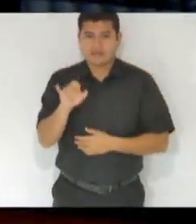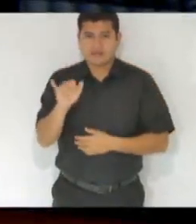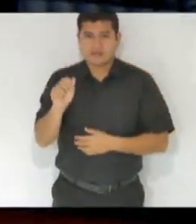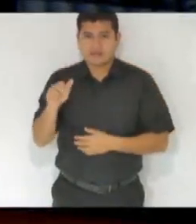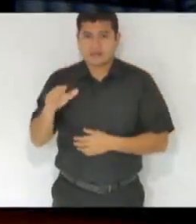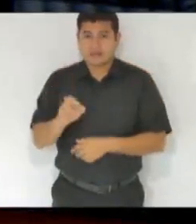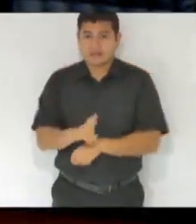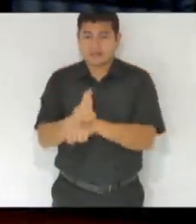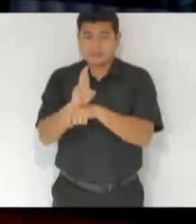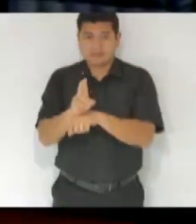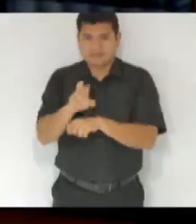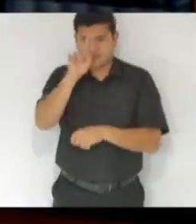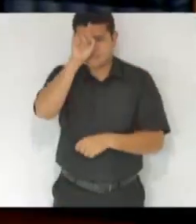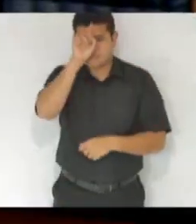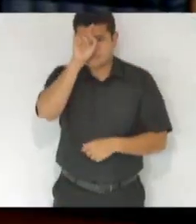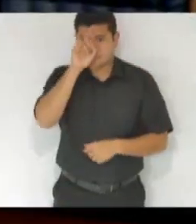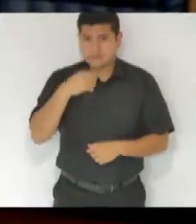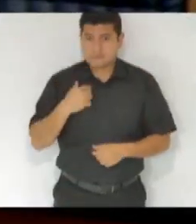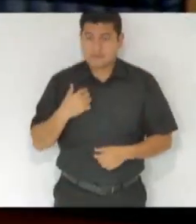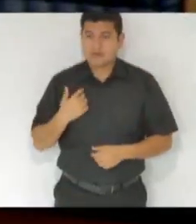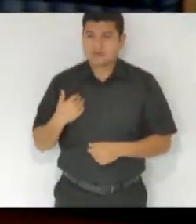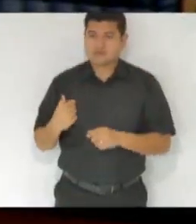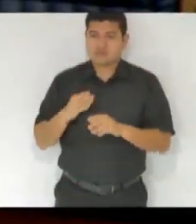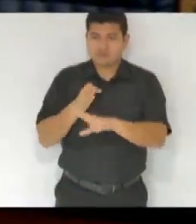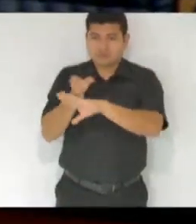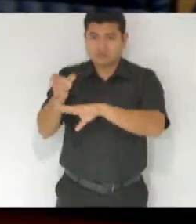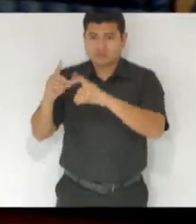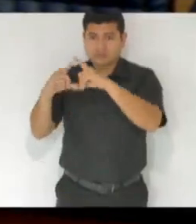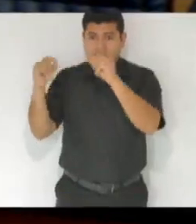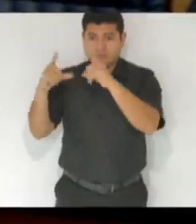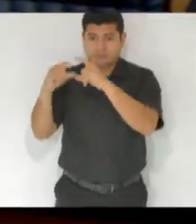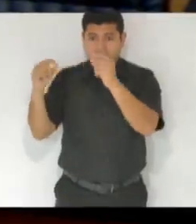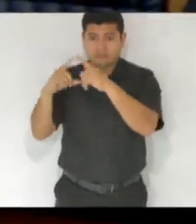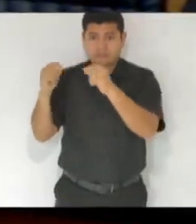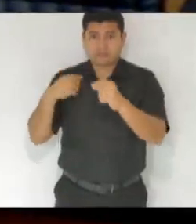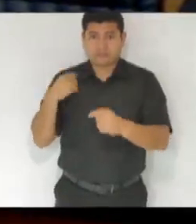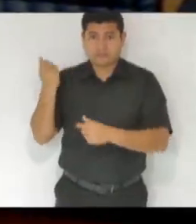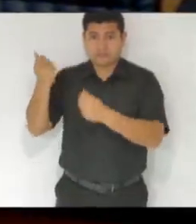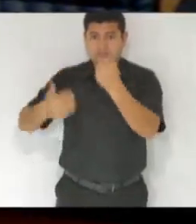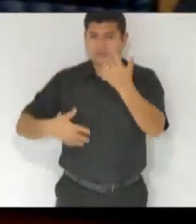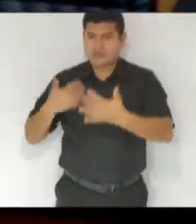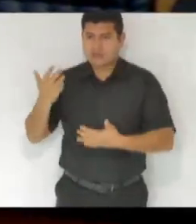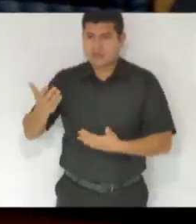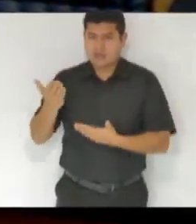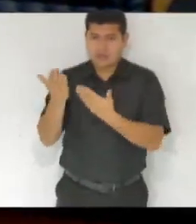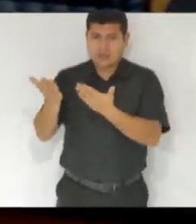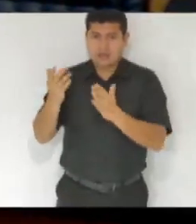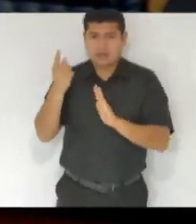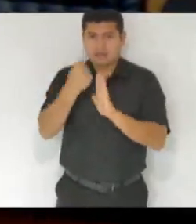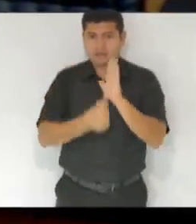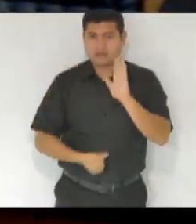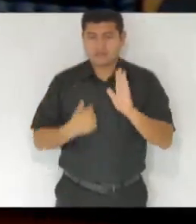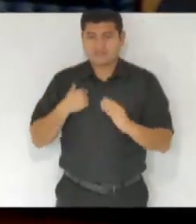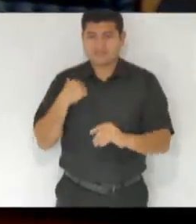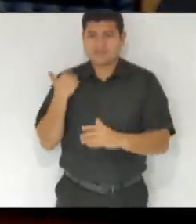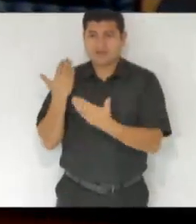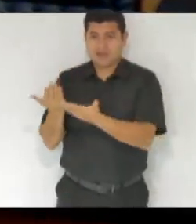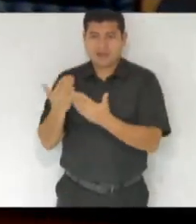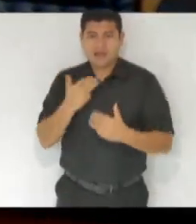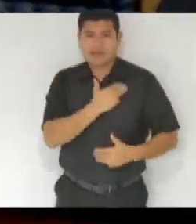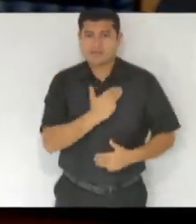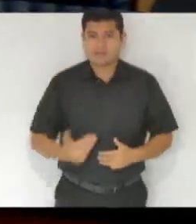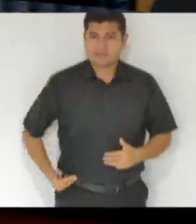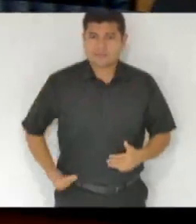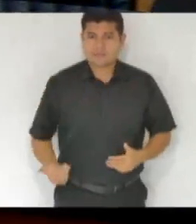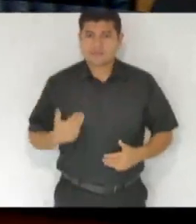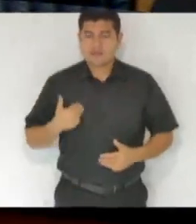representante dos hospitais, e te dizer que eu estive em Brasília recém, passei esse caso da redução orçamentária de 40% diretamente para o ministro,